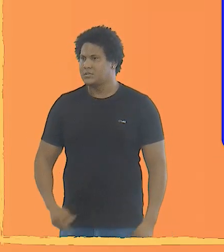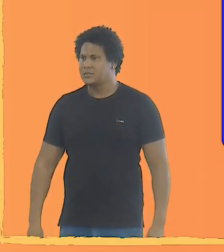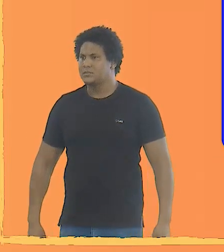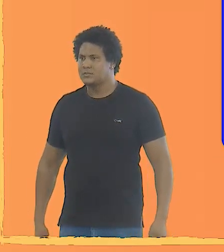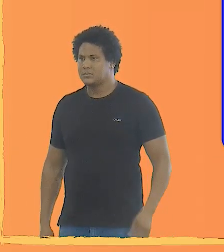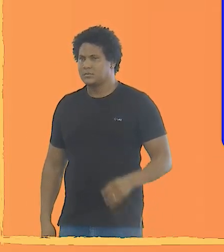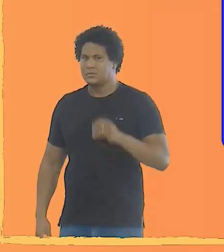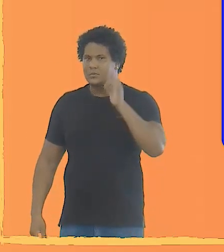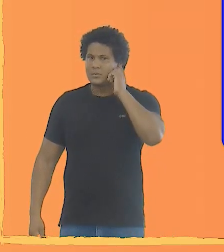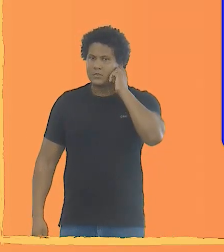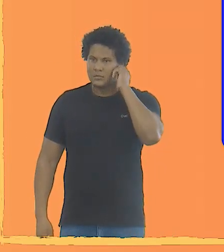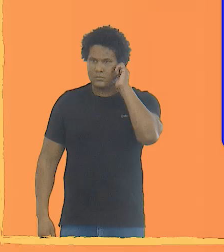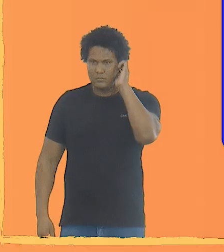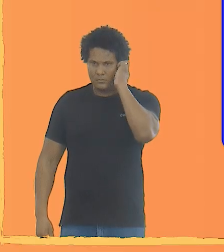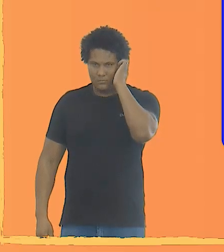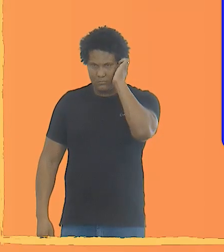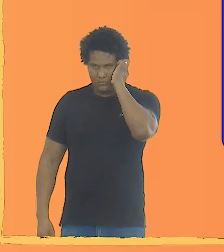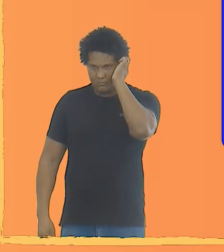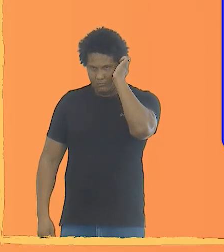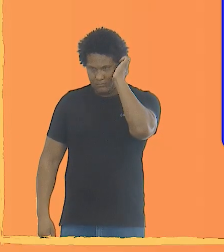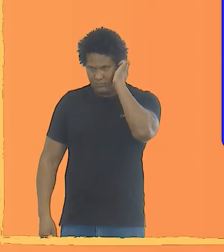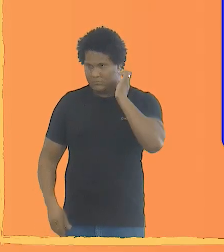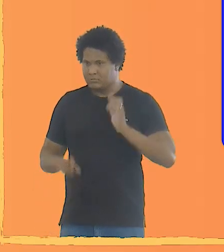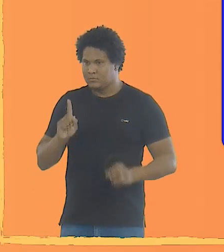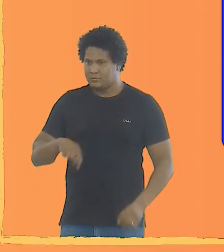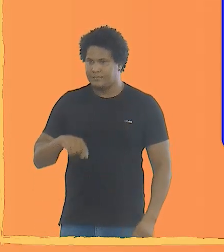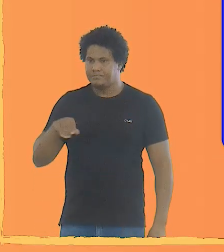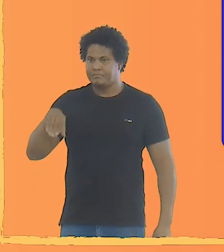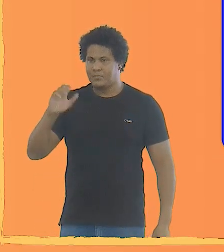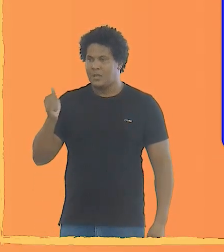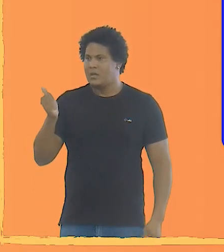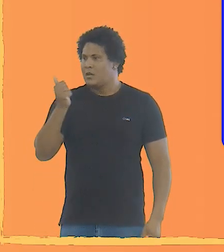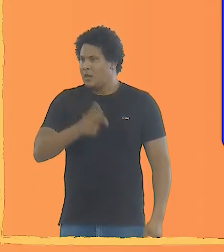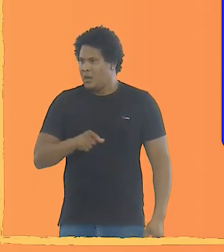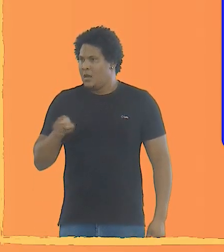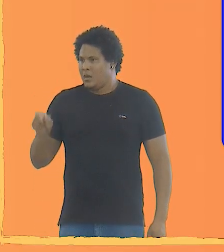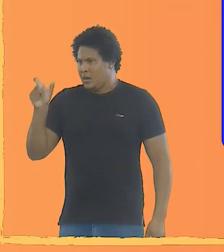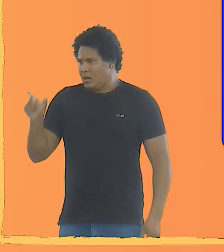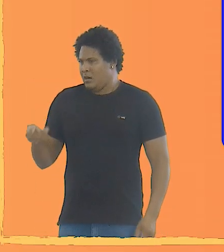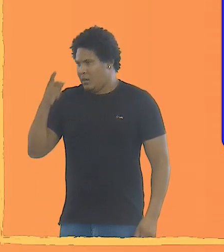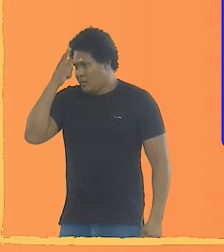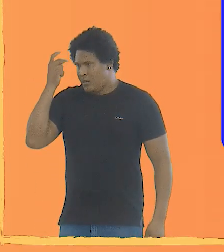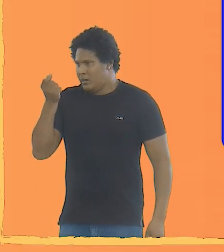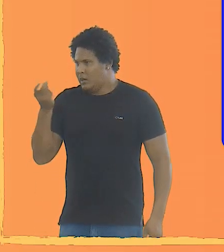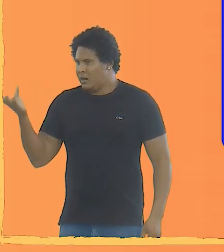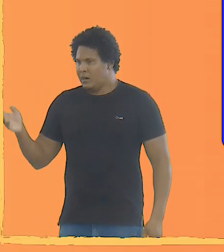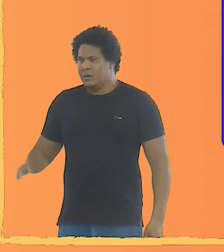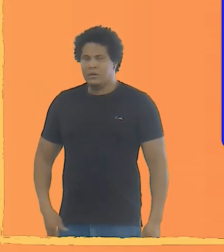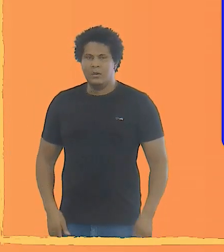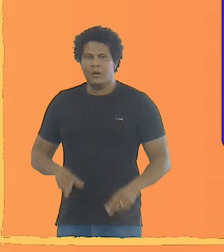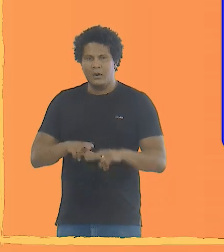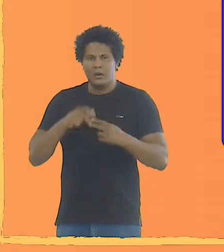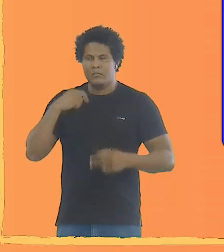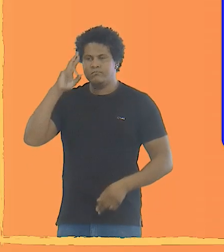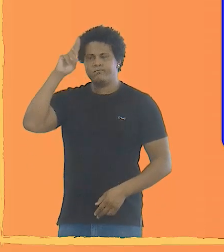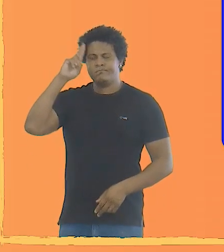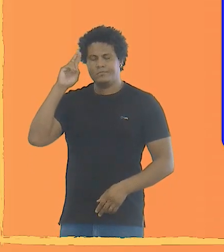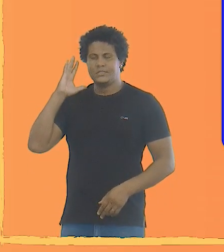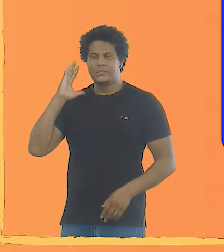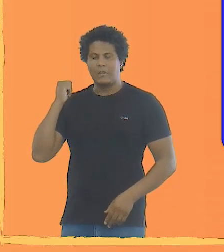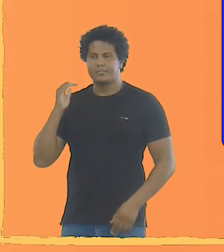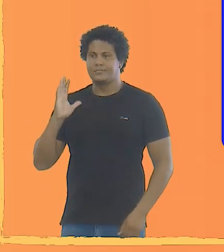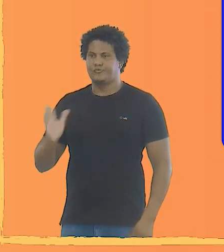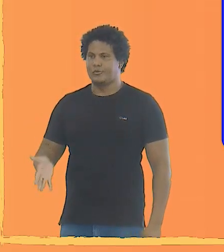garante? Que todas as respostas precisam ser dadas. Então o diretor sabe que alguém vai acertar a resposta. Beleza